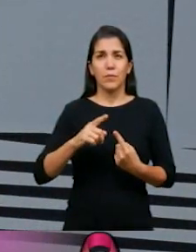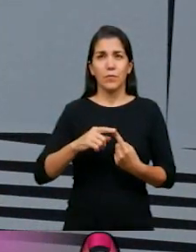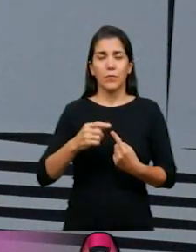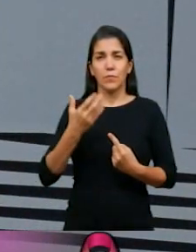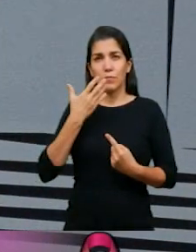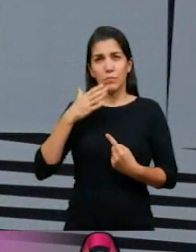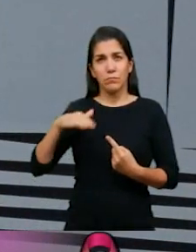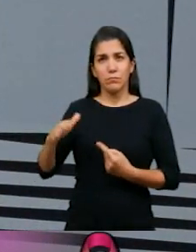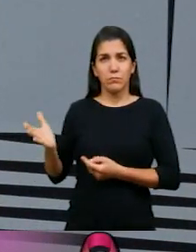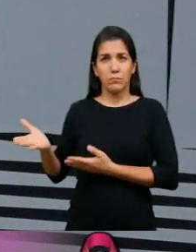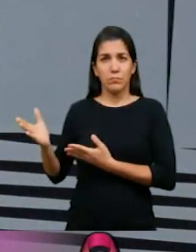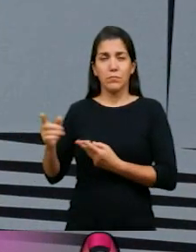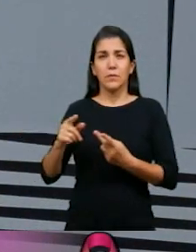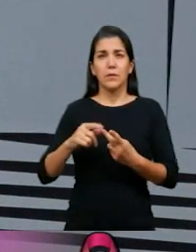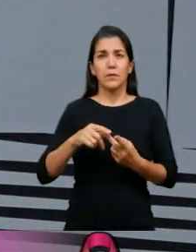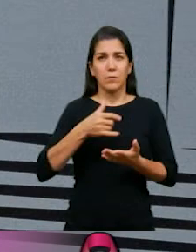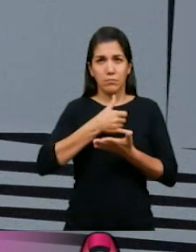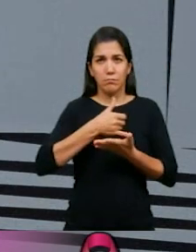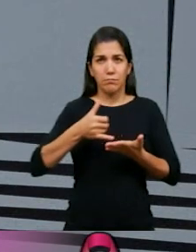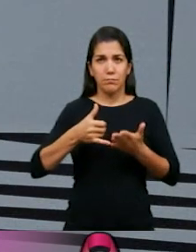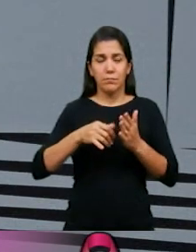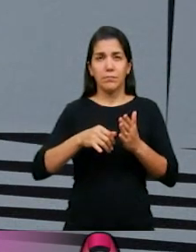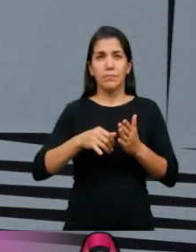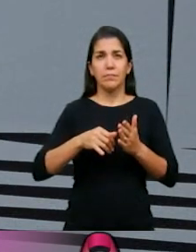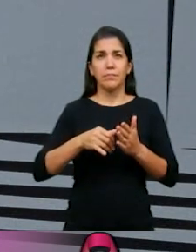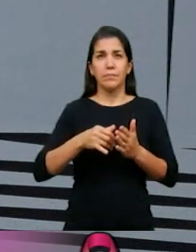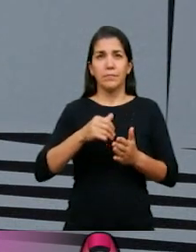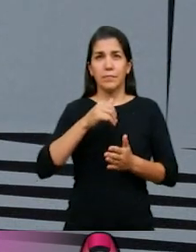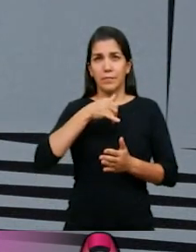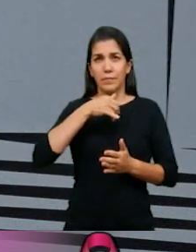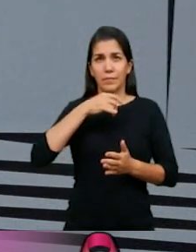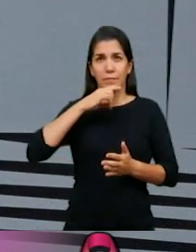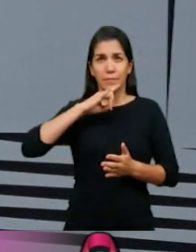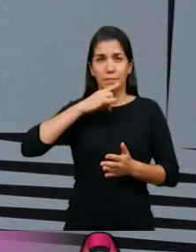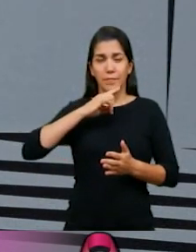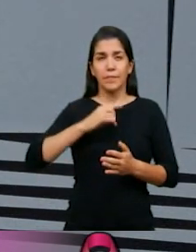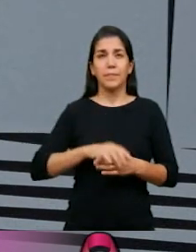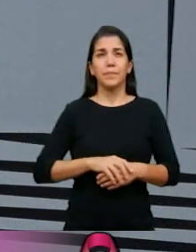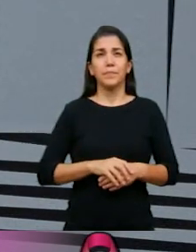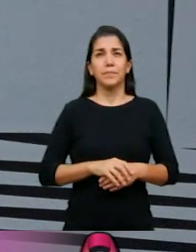CAPS Álcool e Drogas e CAPS 3. Este último atendendo